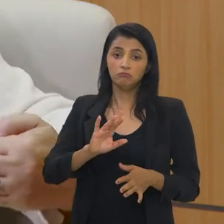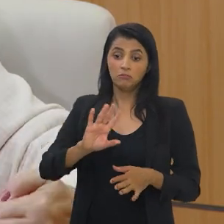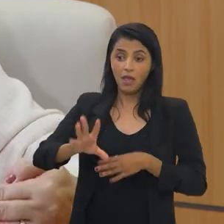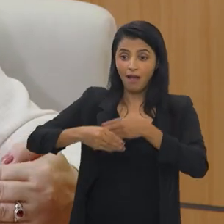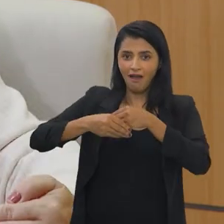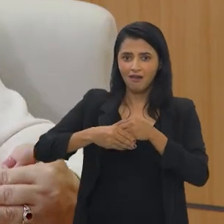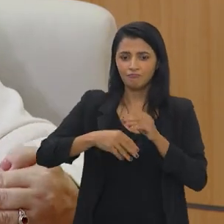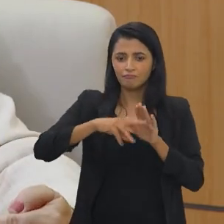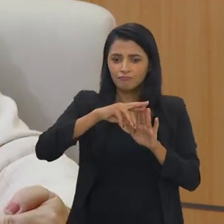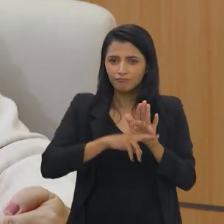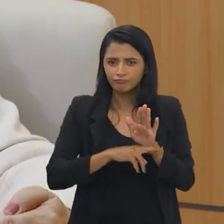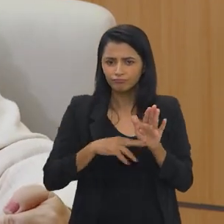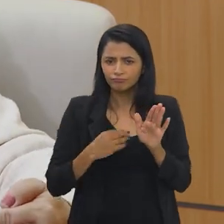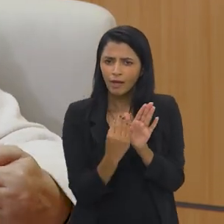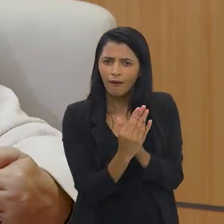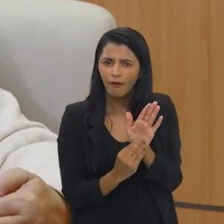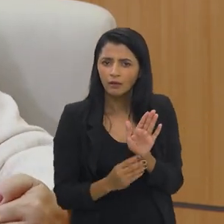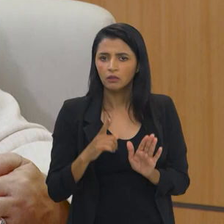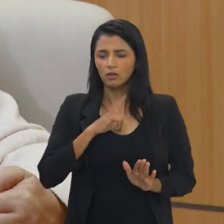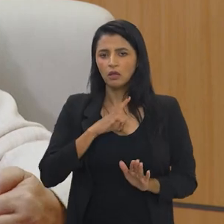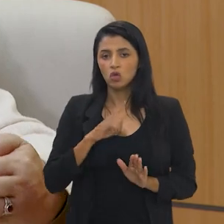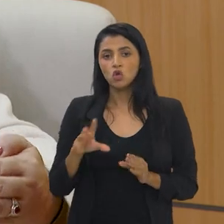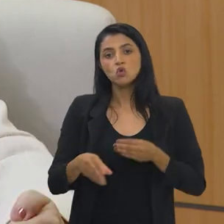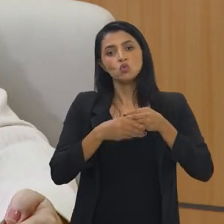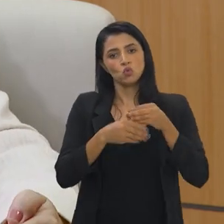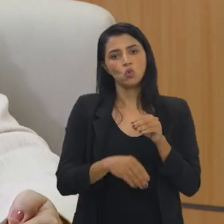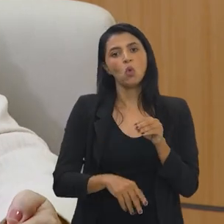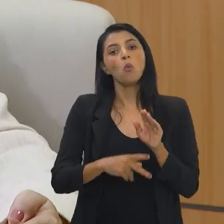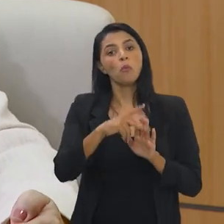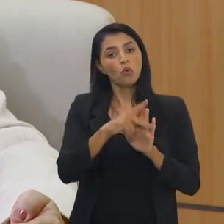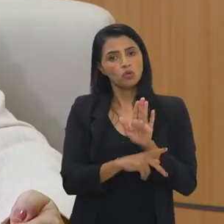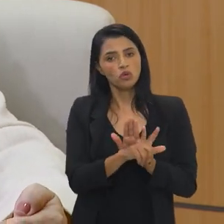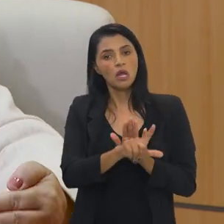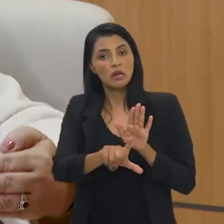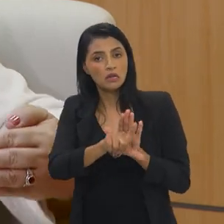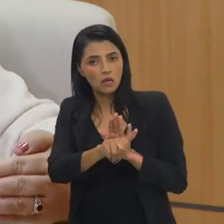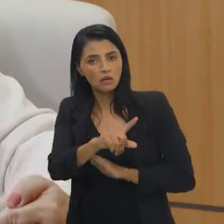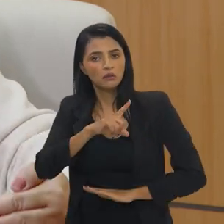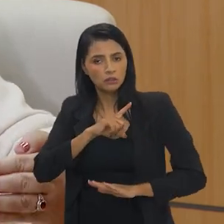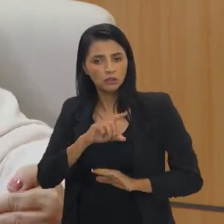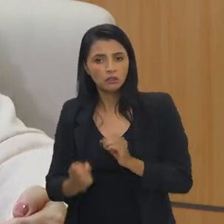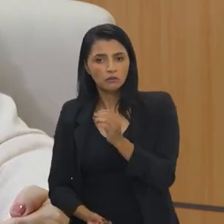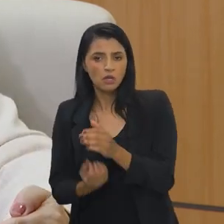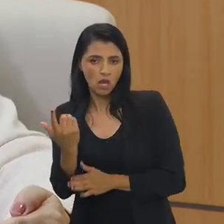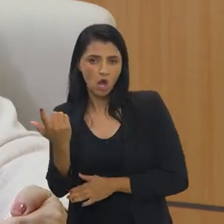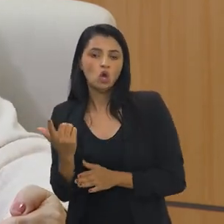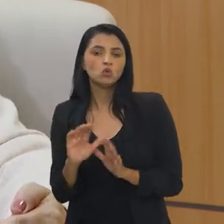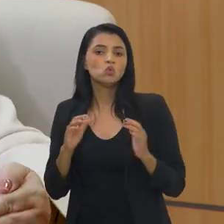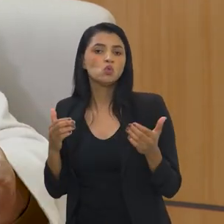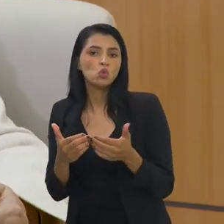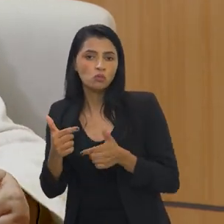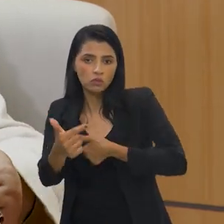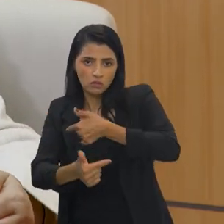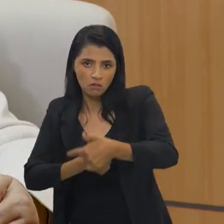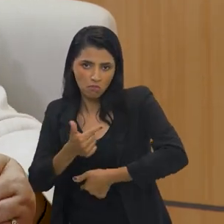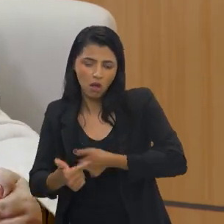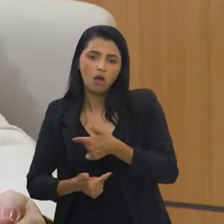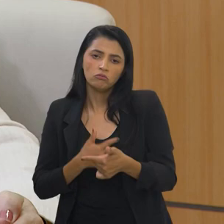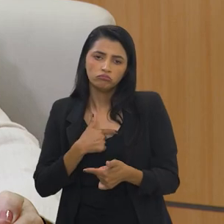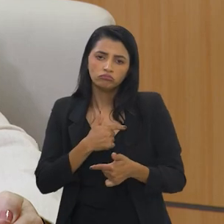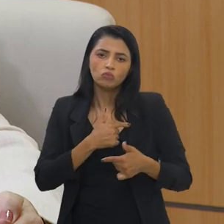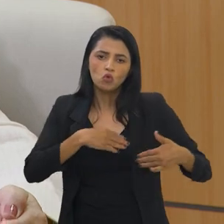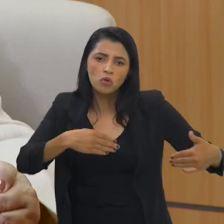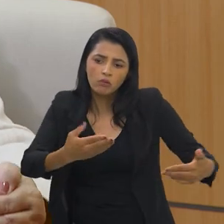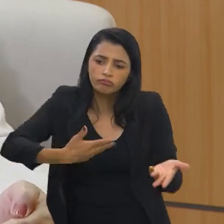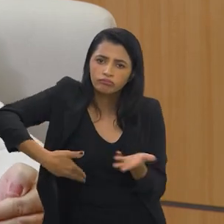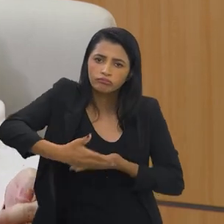mas com os elementos que ele traz porque junto com o projeto de lei nós estamos fazendo um grupo de trabalho composto por